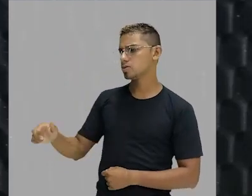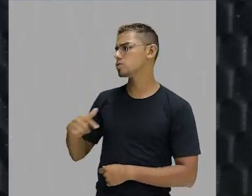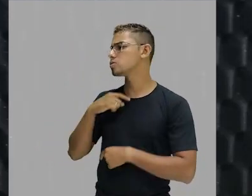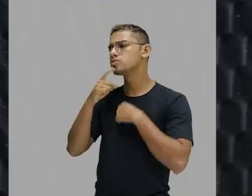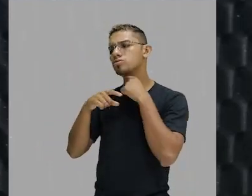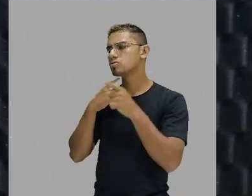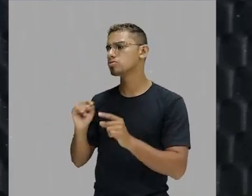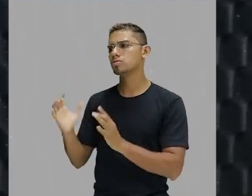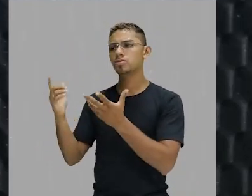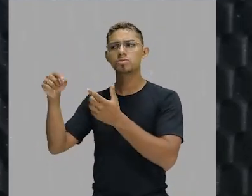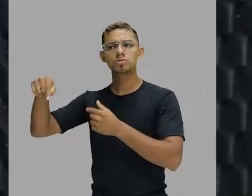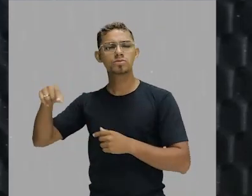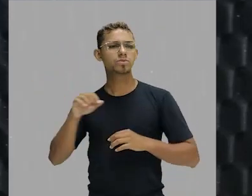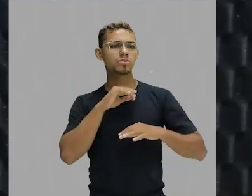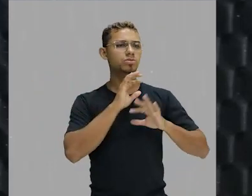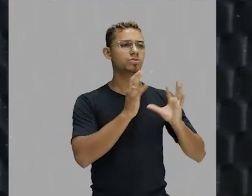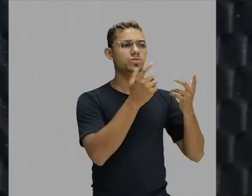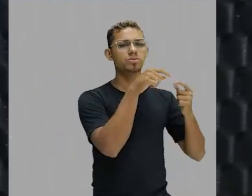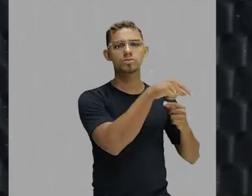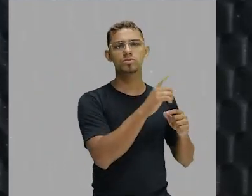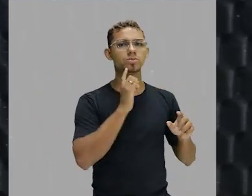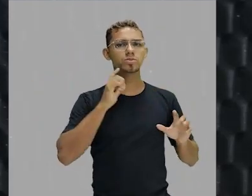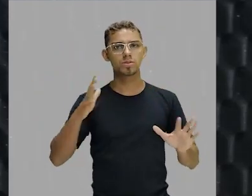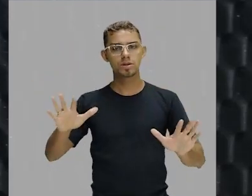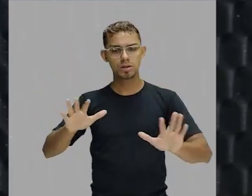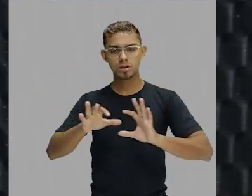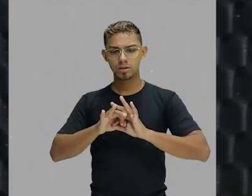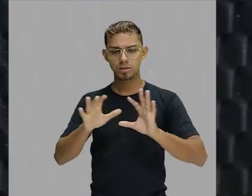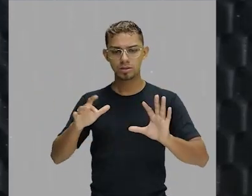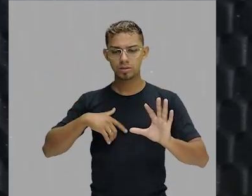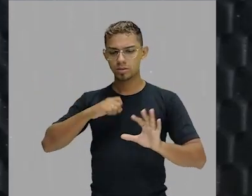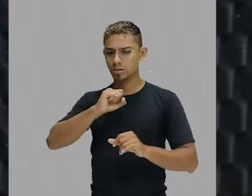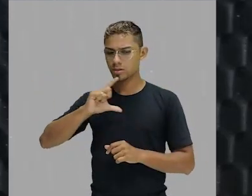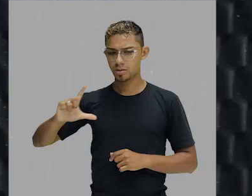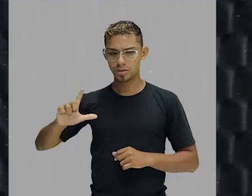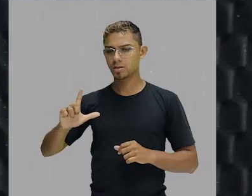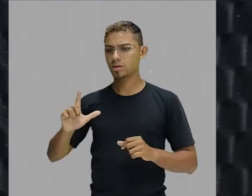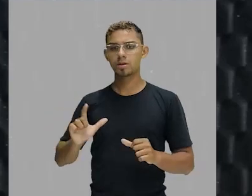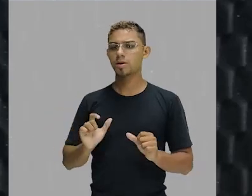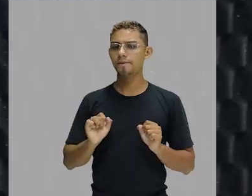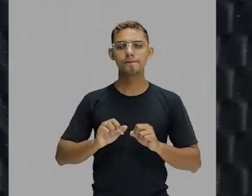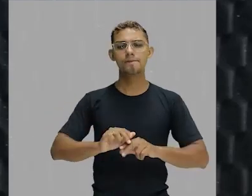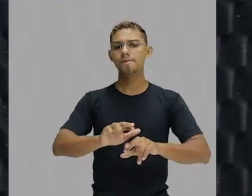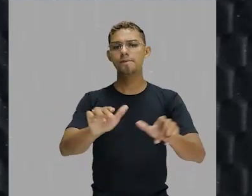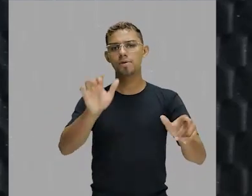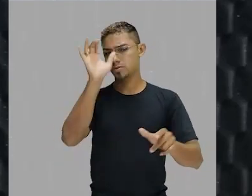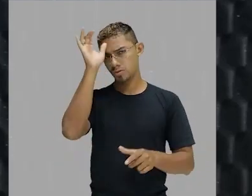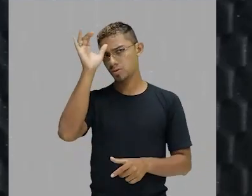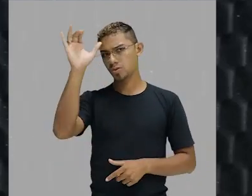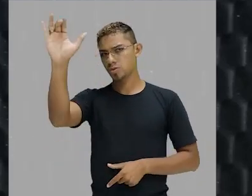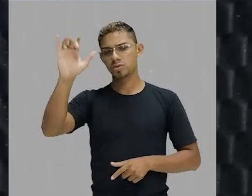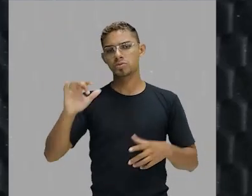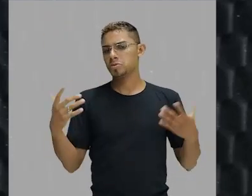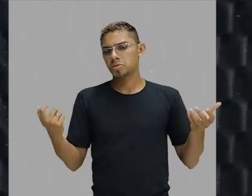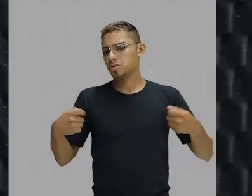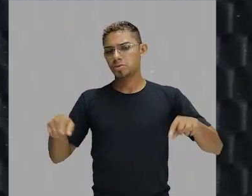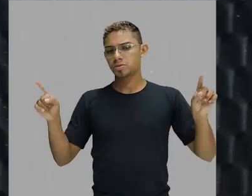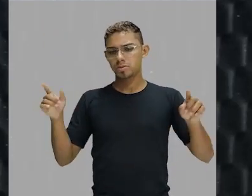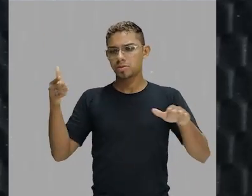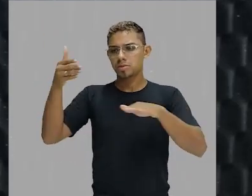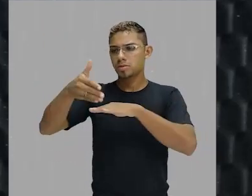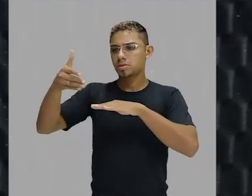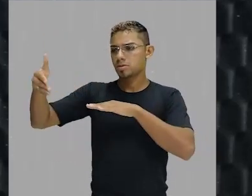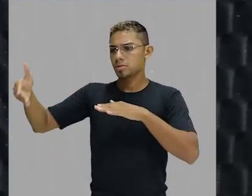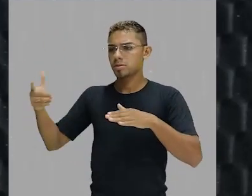Tal. Entenda o que você tem à disposição. Nós vivemos numa cidade que é um acervo a céu aberto. Você não precisa nem entrar nos locais.